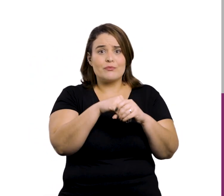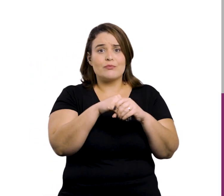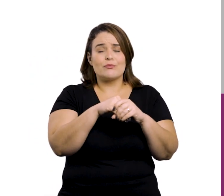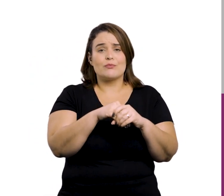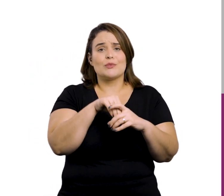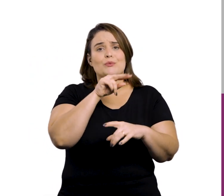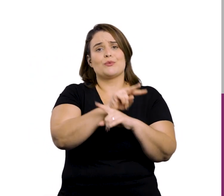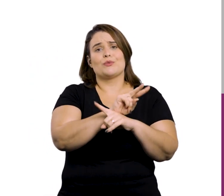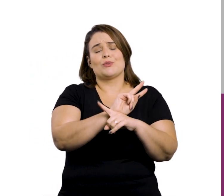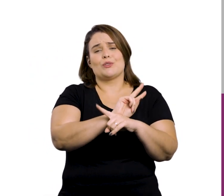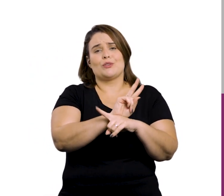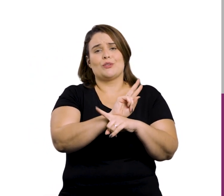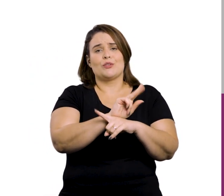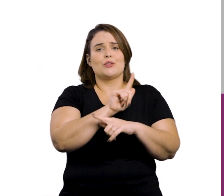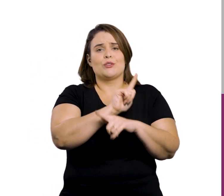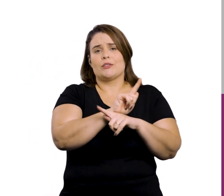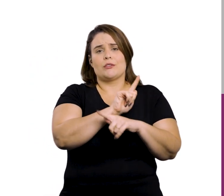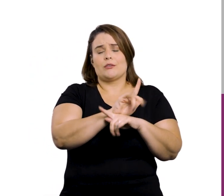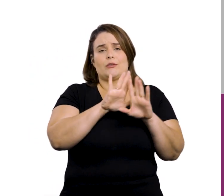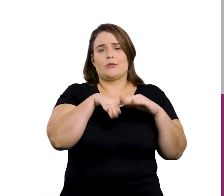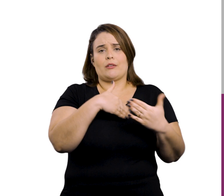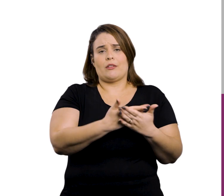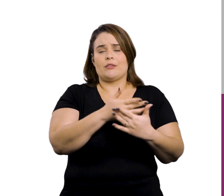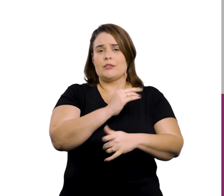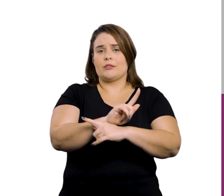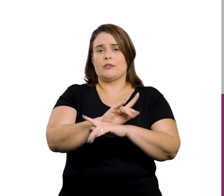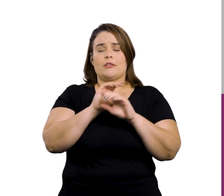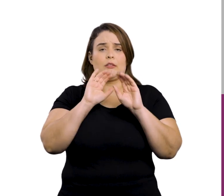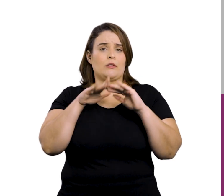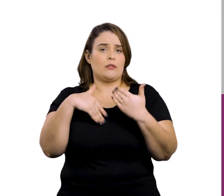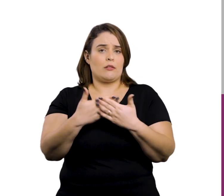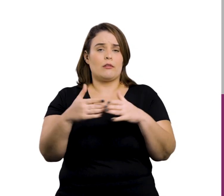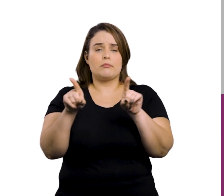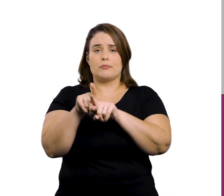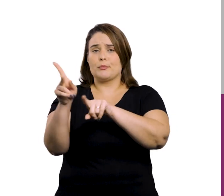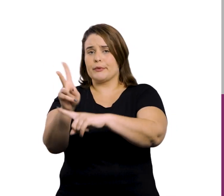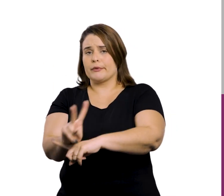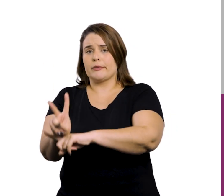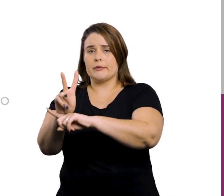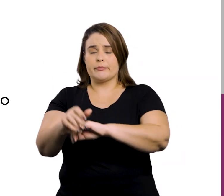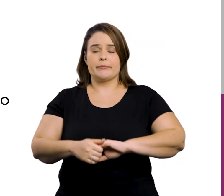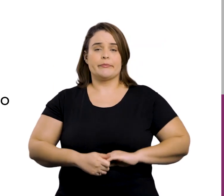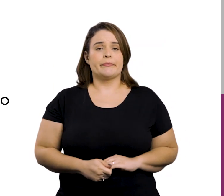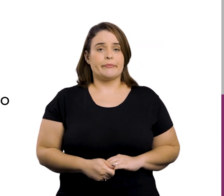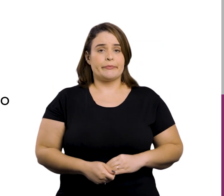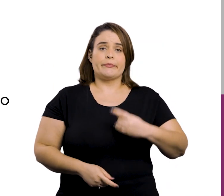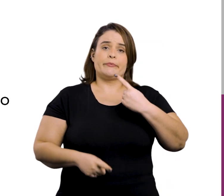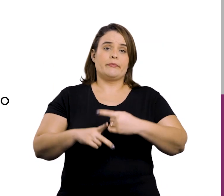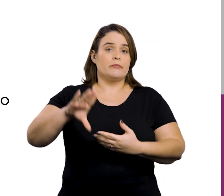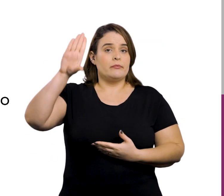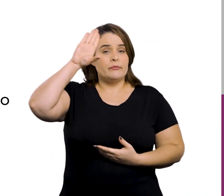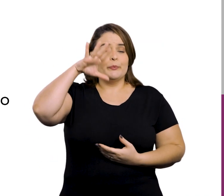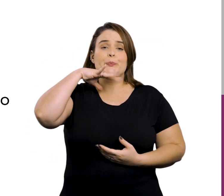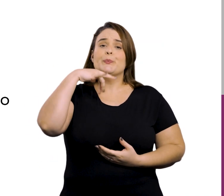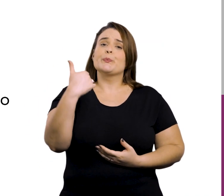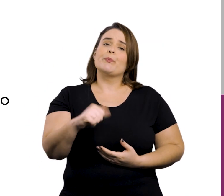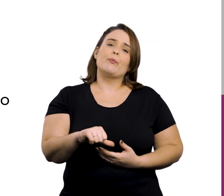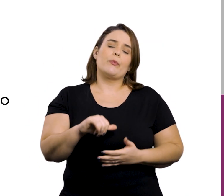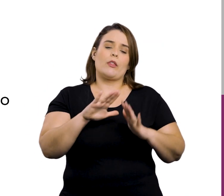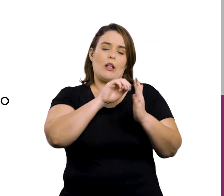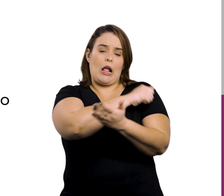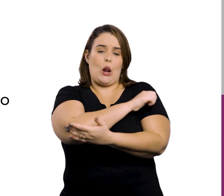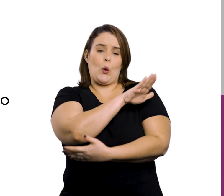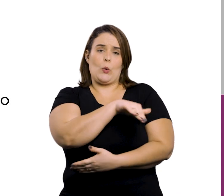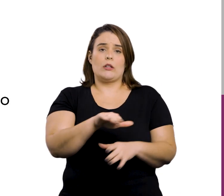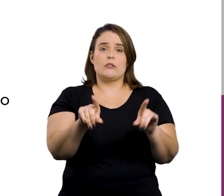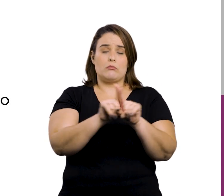funções de oficial de gestão escolar, oficial de gestão educacional e monitor. Por que a militarização seria ruim para